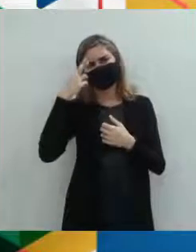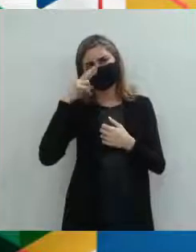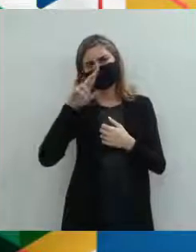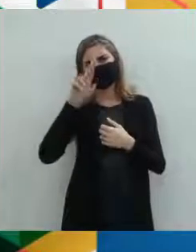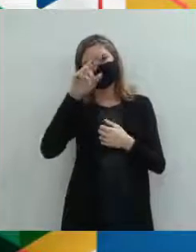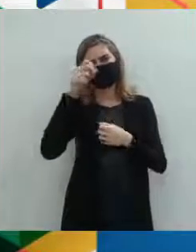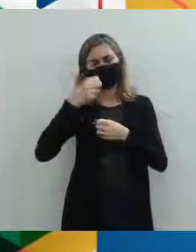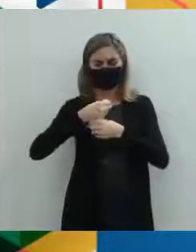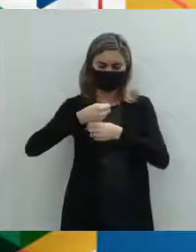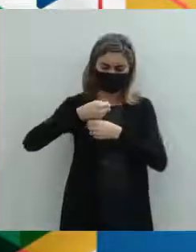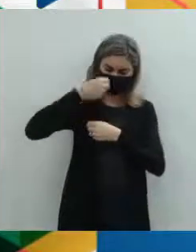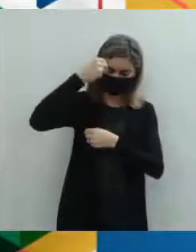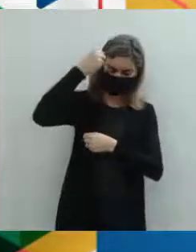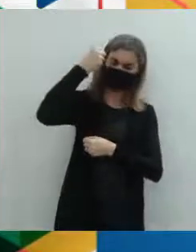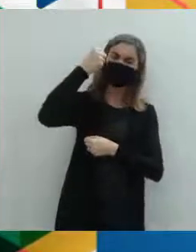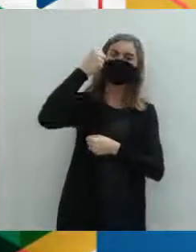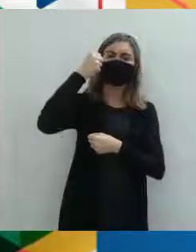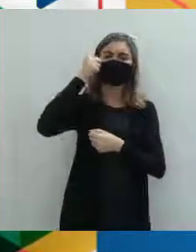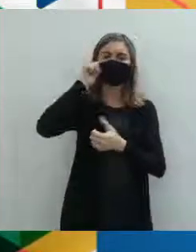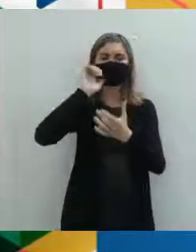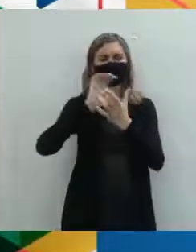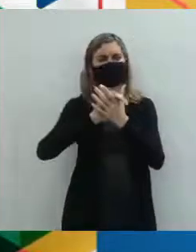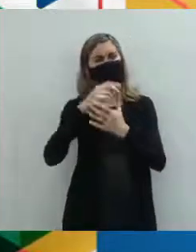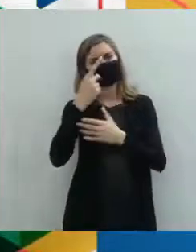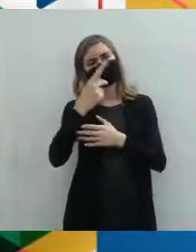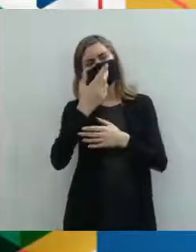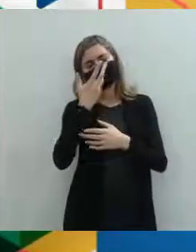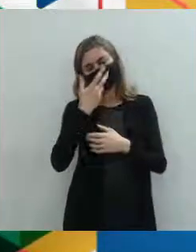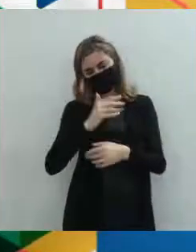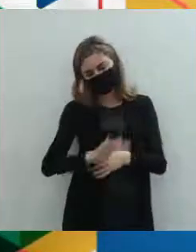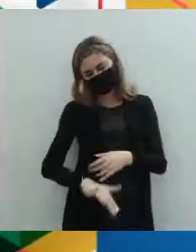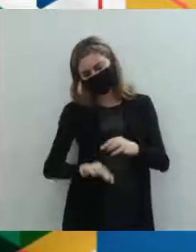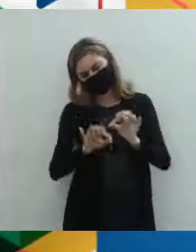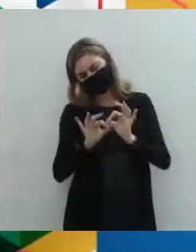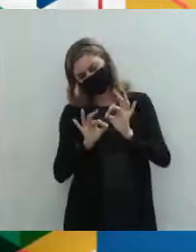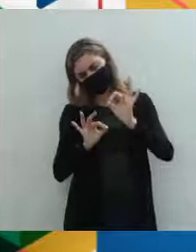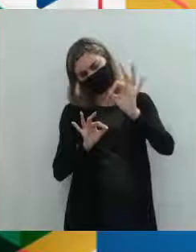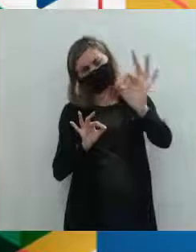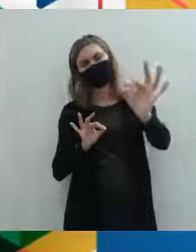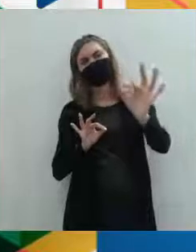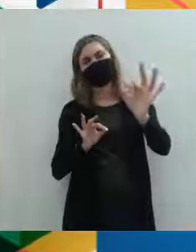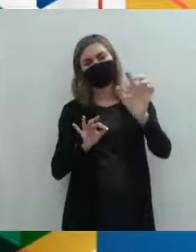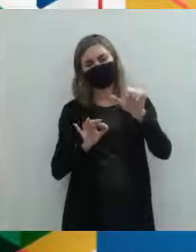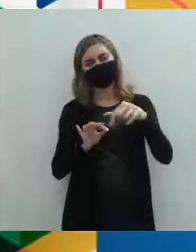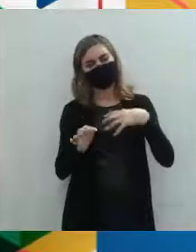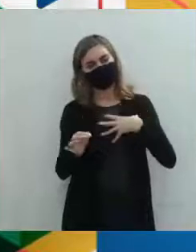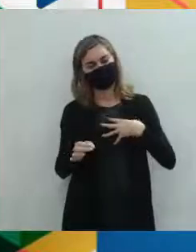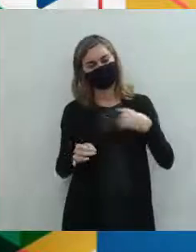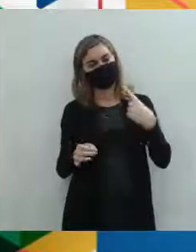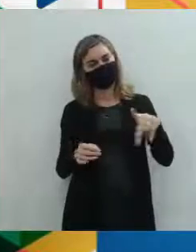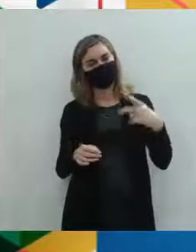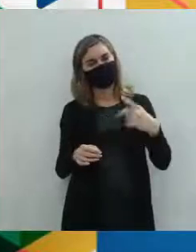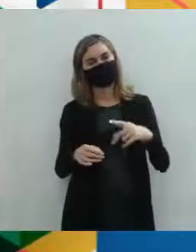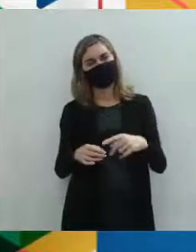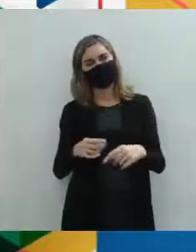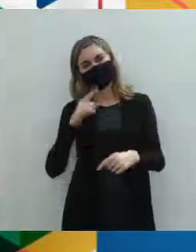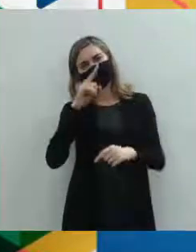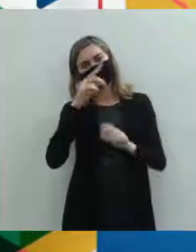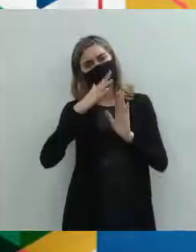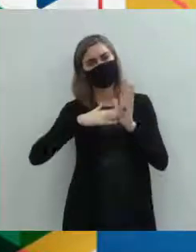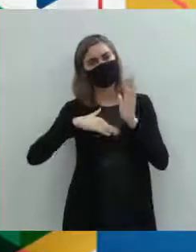um guarda-chuva é a esposa dele e uma criança lá no fundo é o filhinho dele. Então,